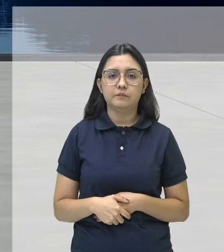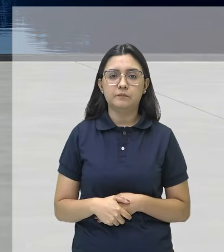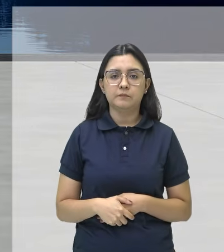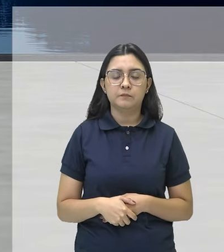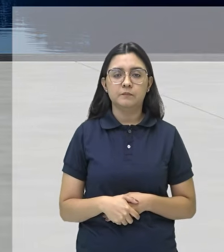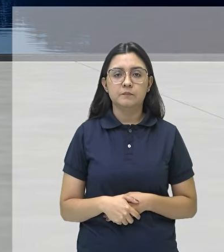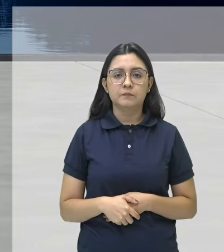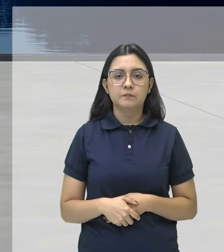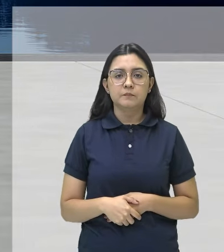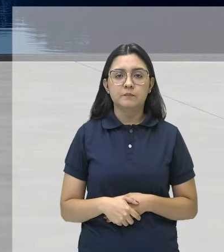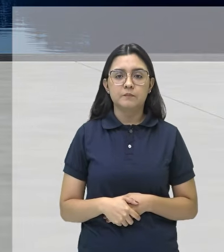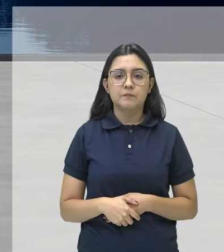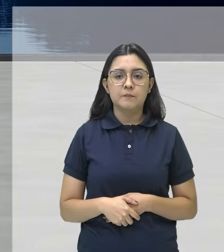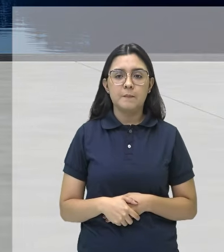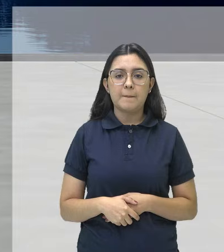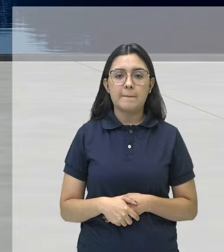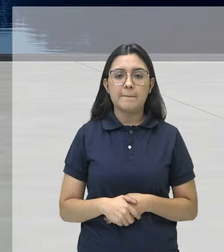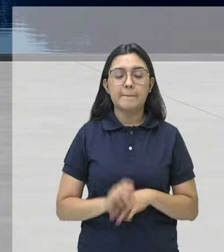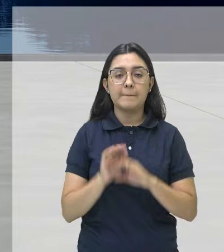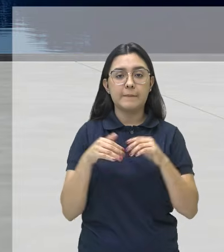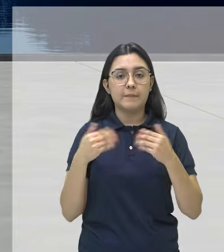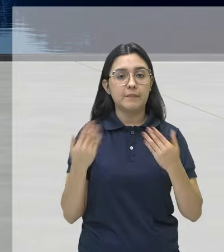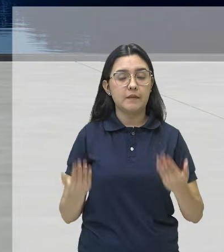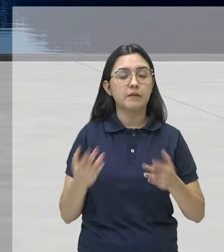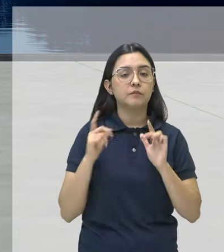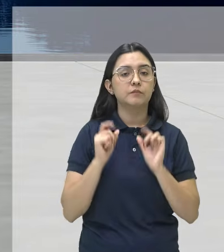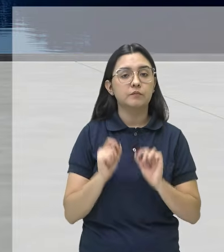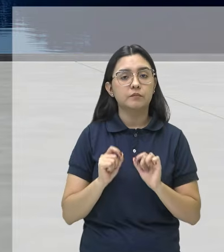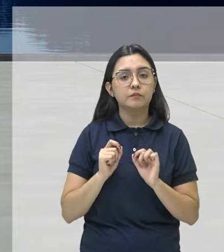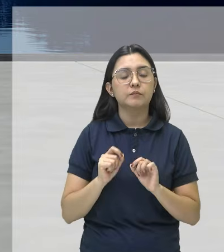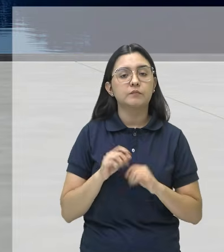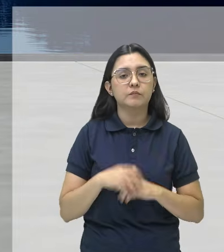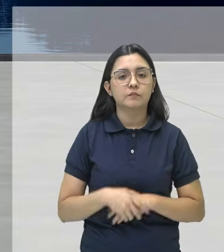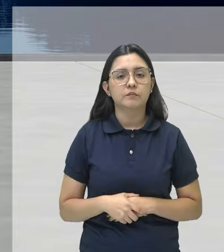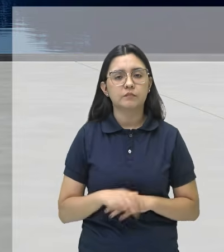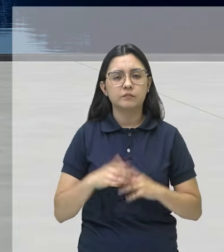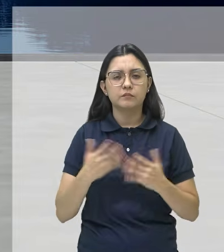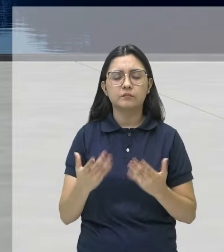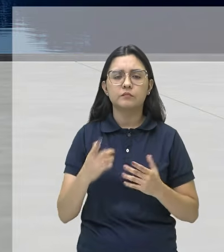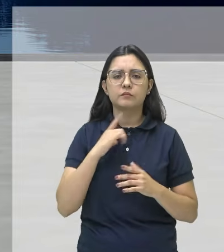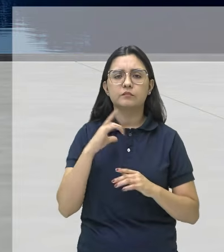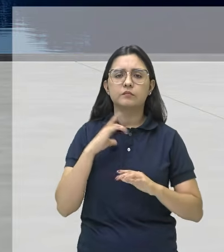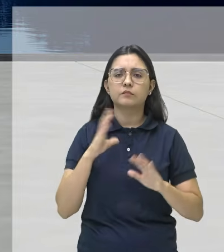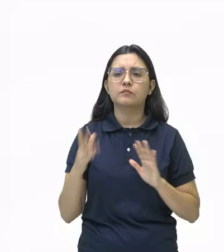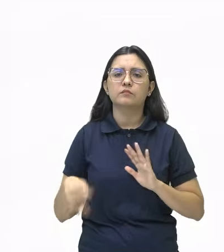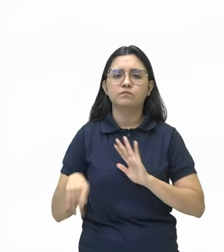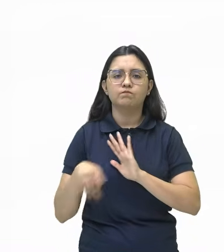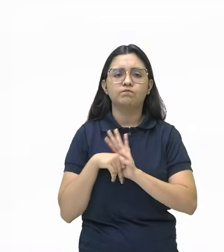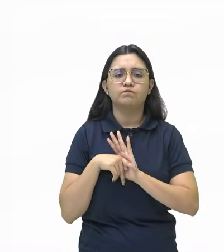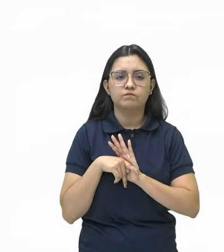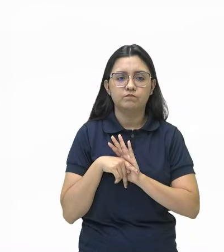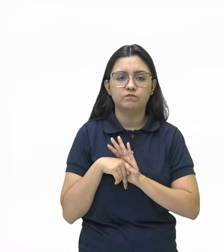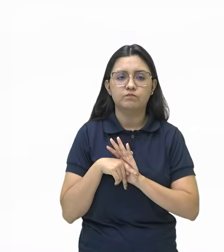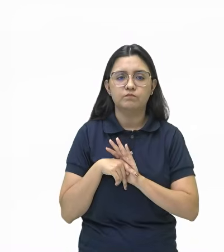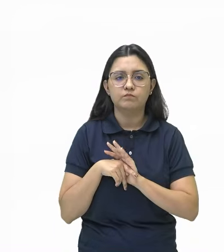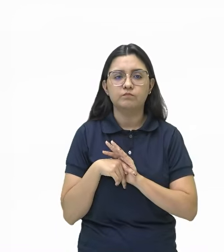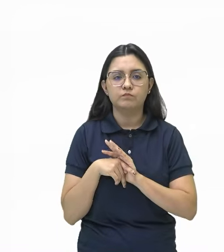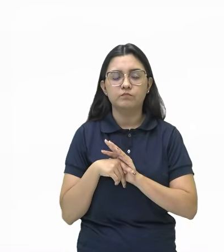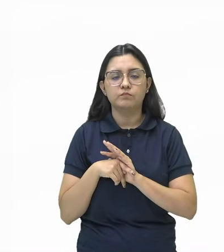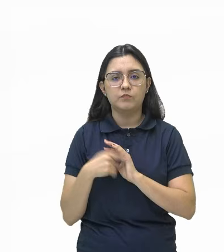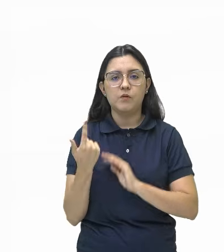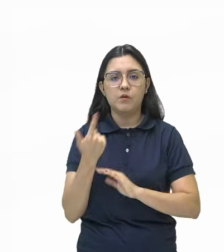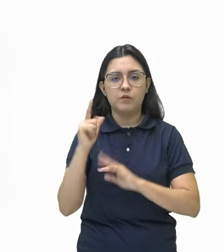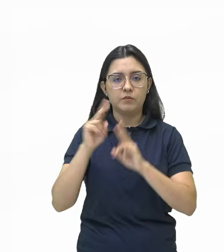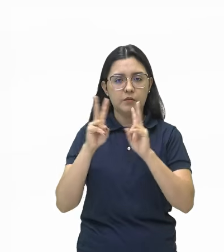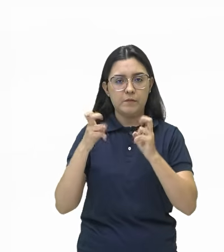Metafísico. E aí entra o sentido de pertencimento, que é outro ponto que a gente vai